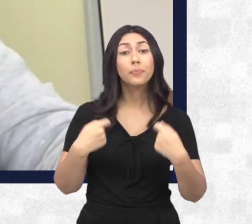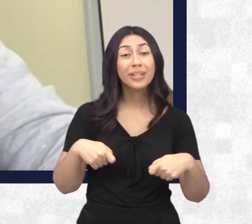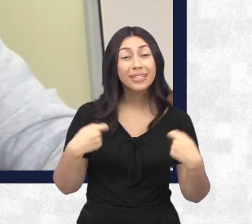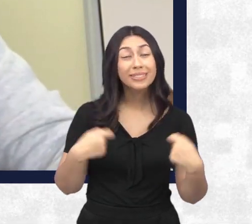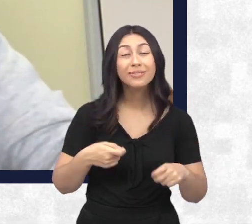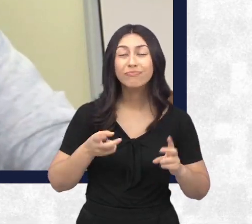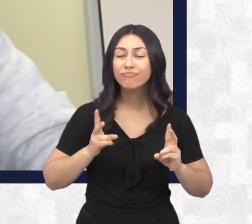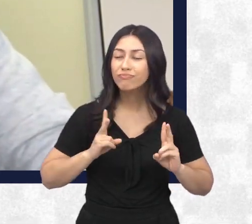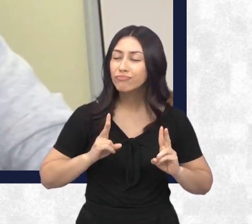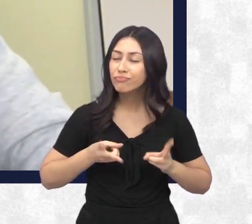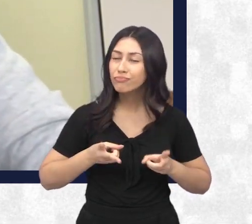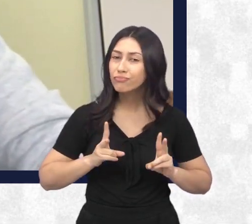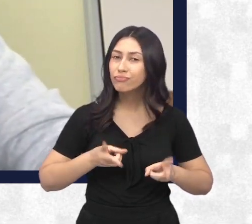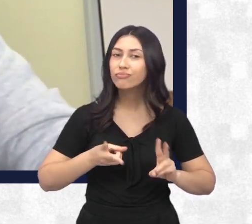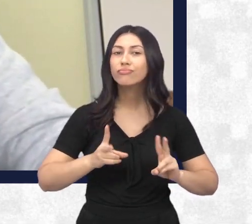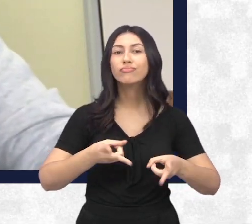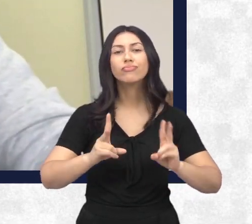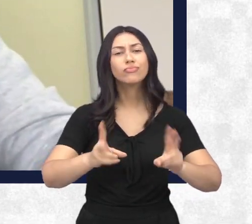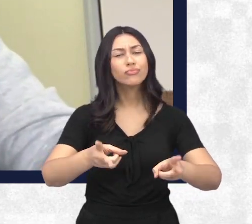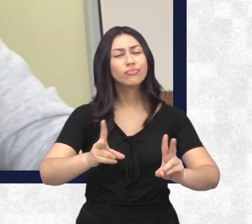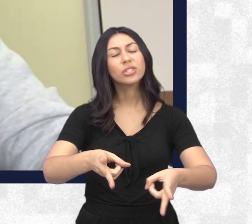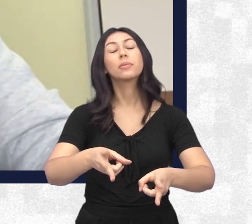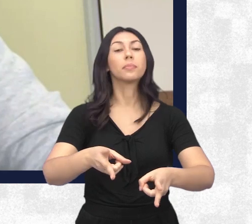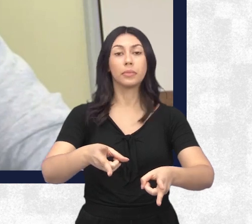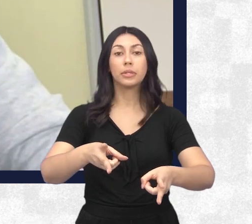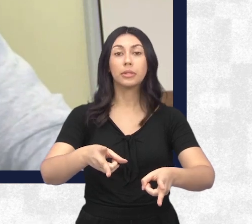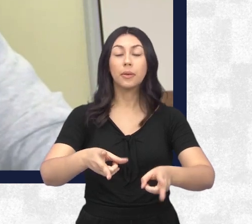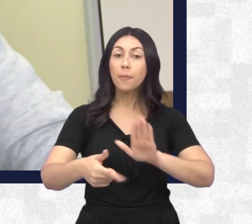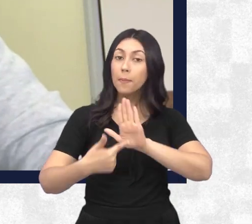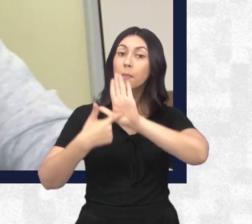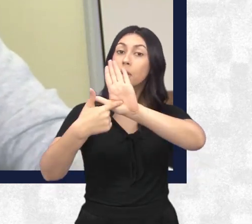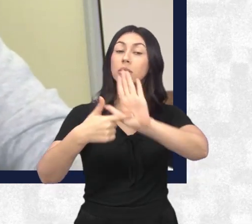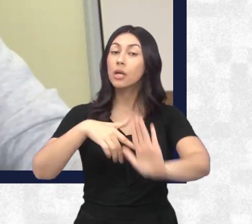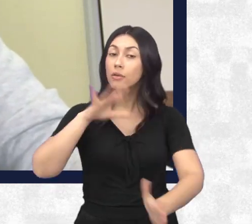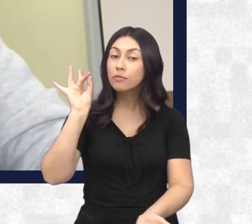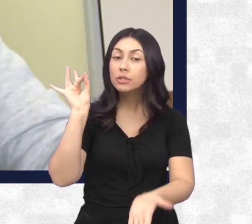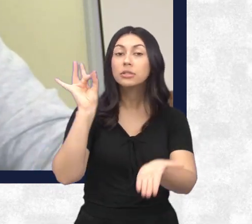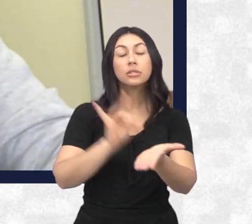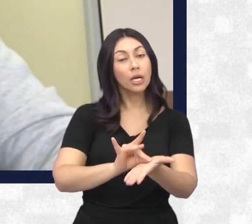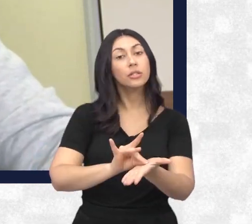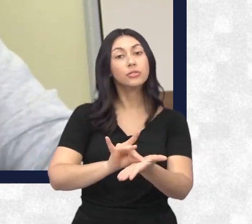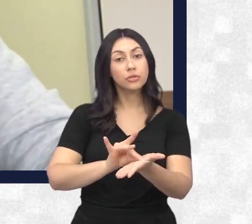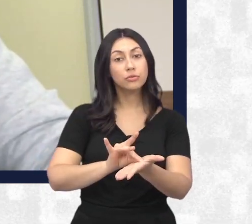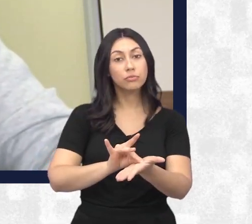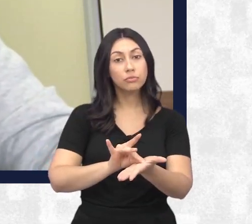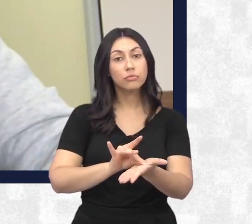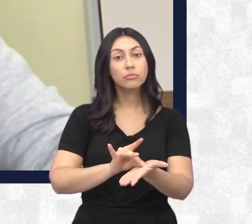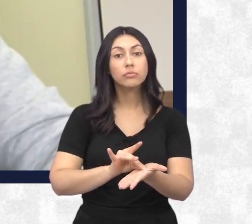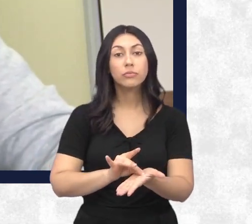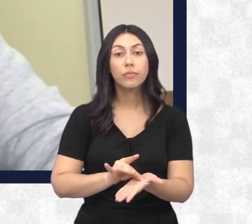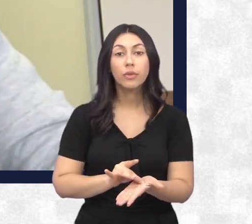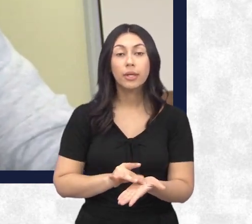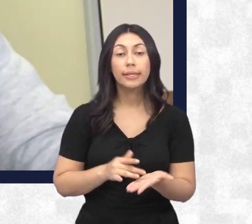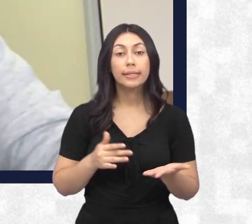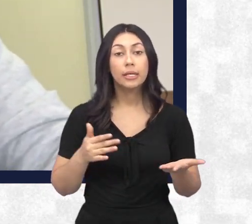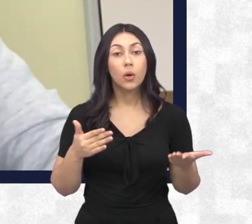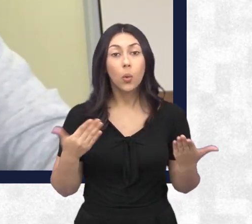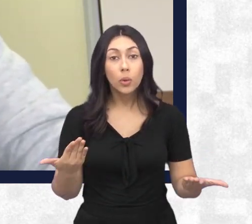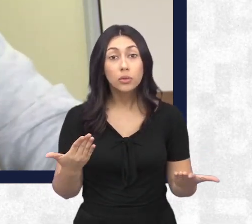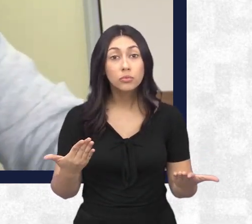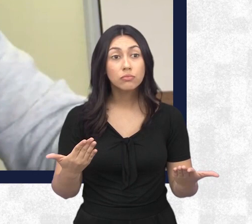eles busquem sempre e de forma constante a transparência dos atos de quem eles